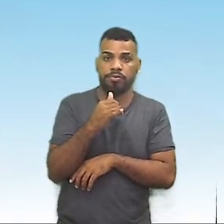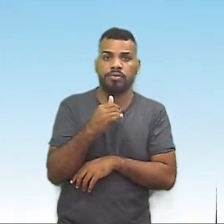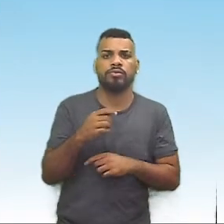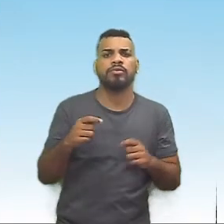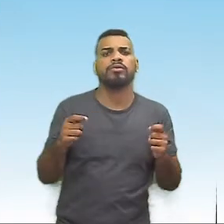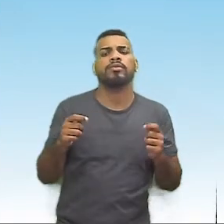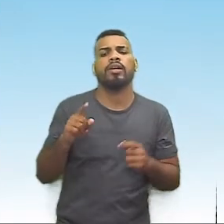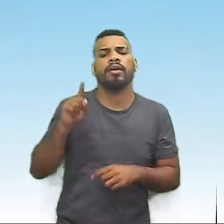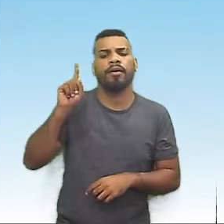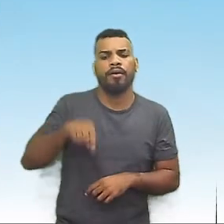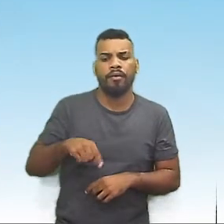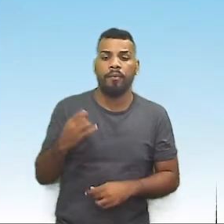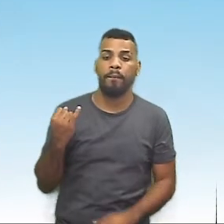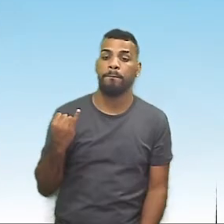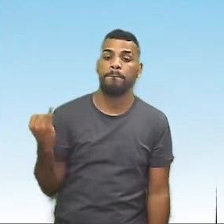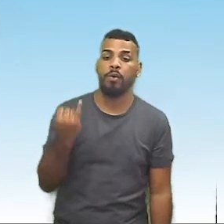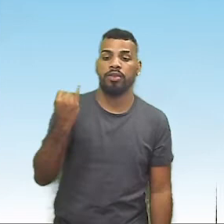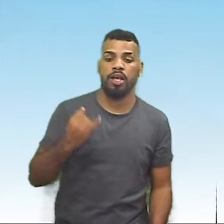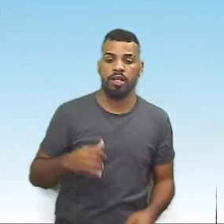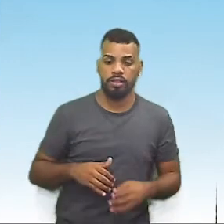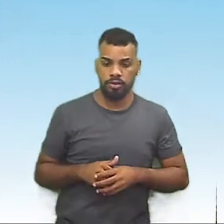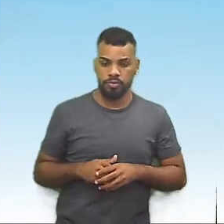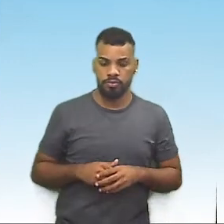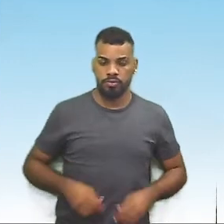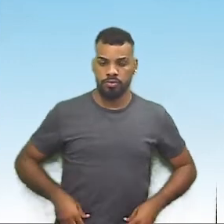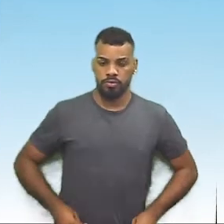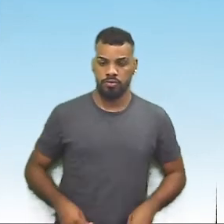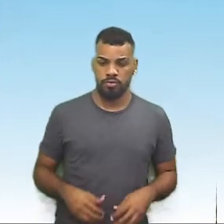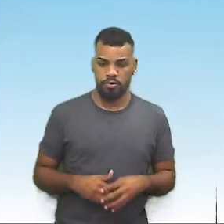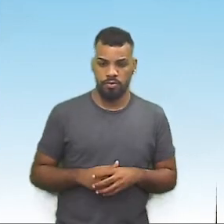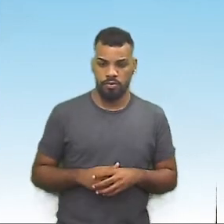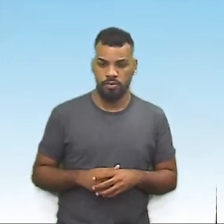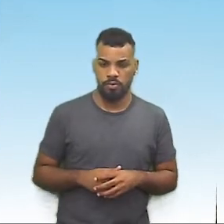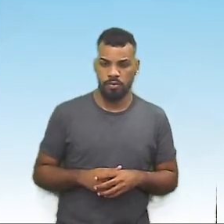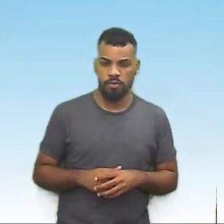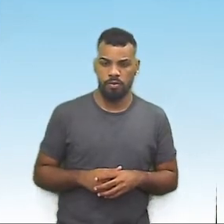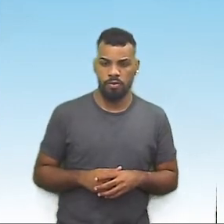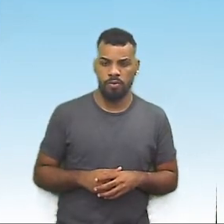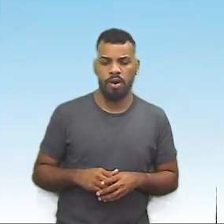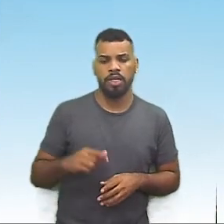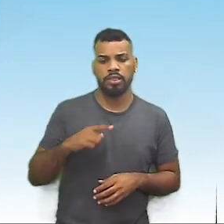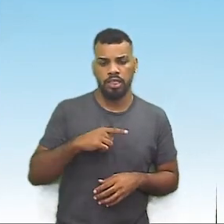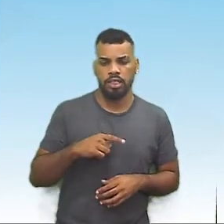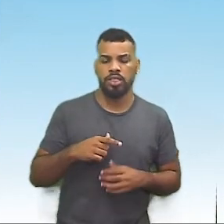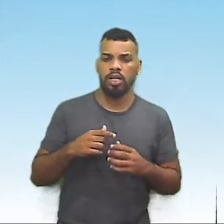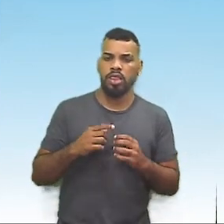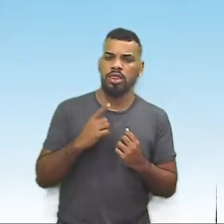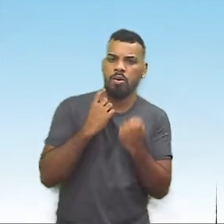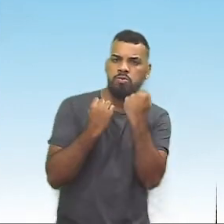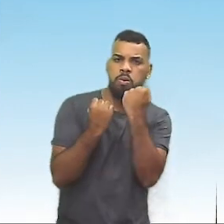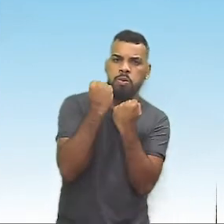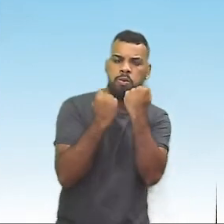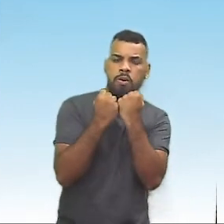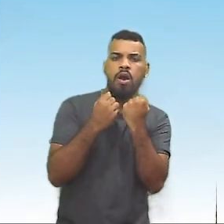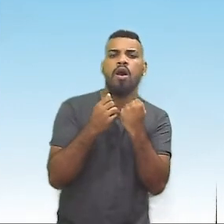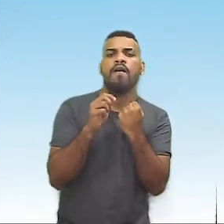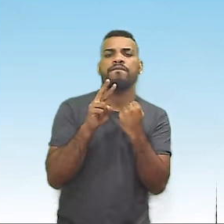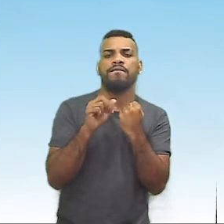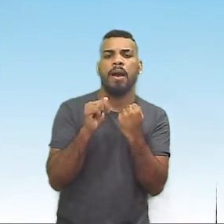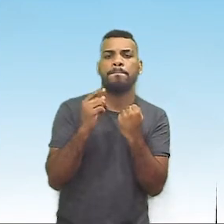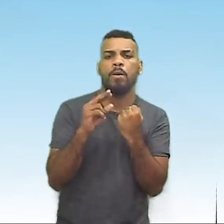são importantes. Temos aí as turbinas a vapor, turbinas a